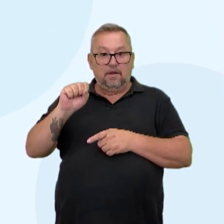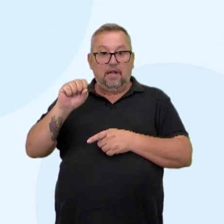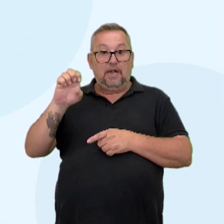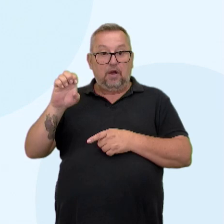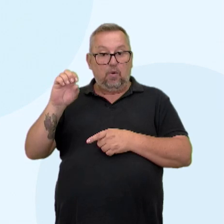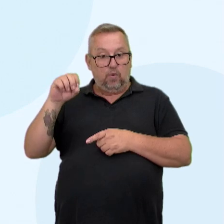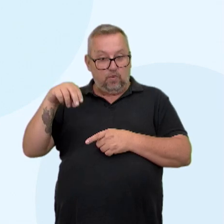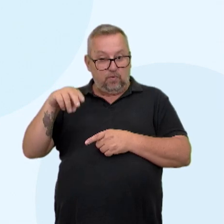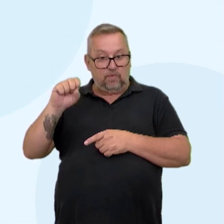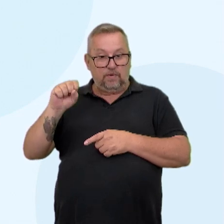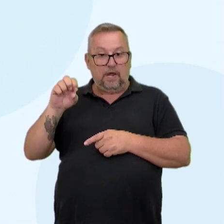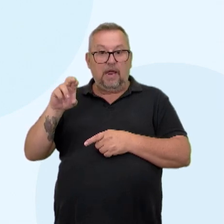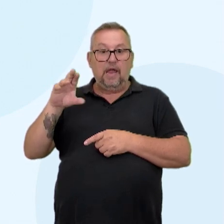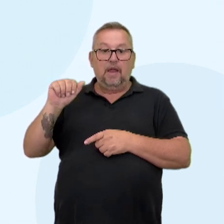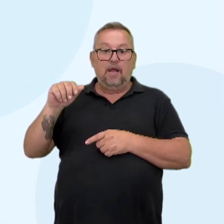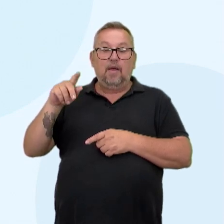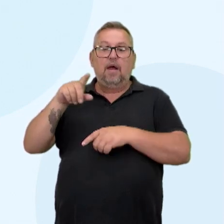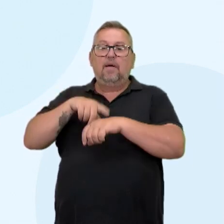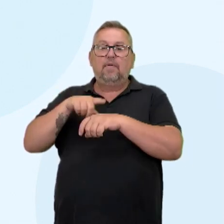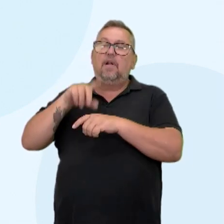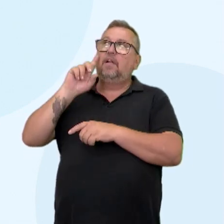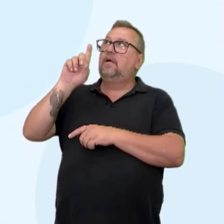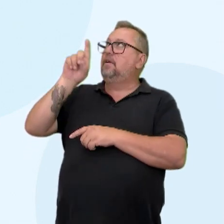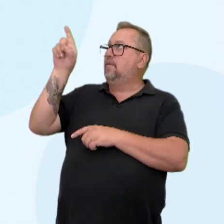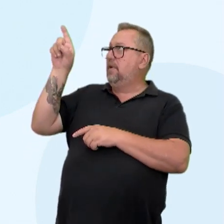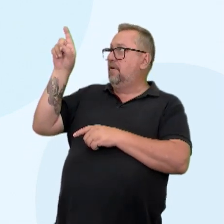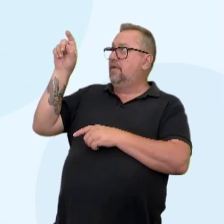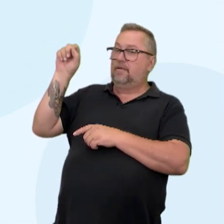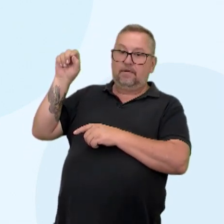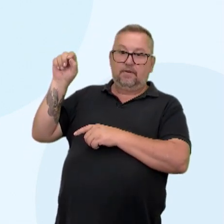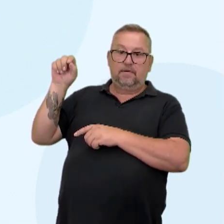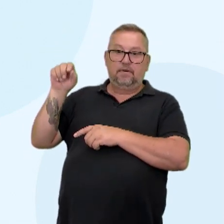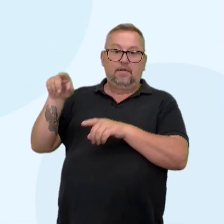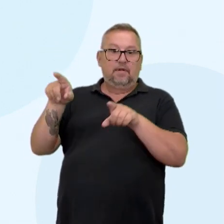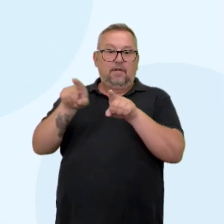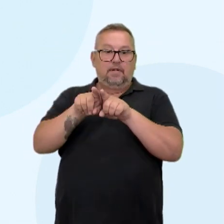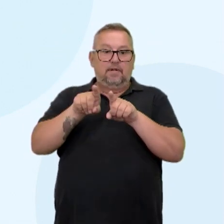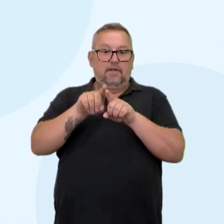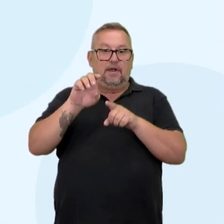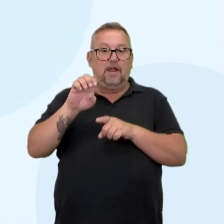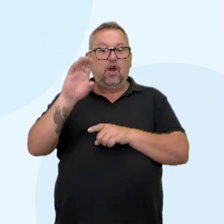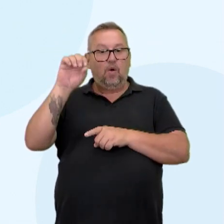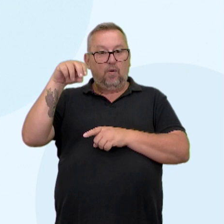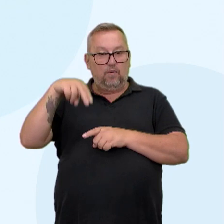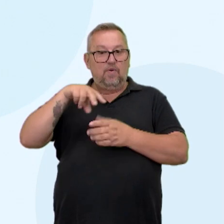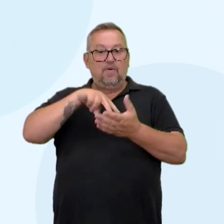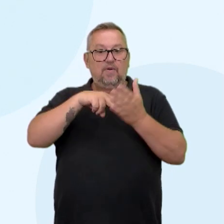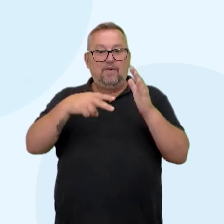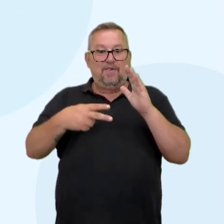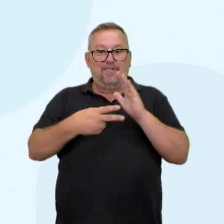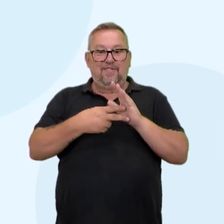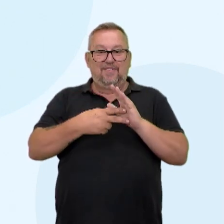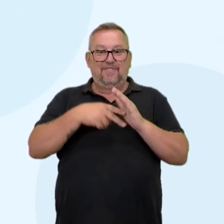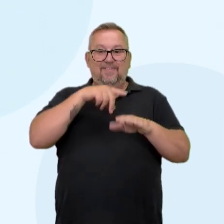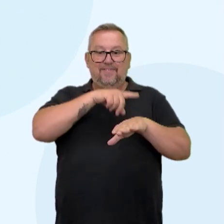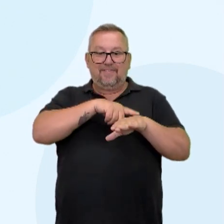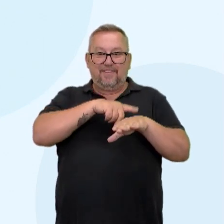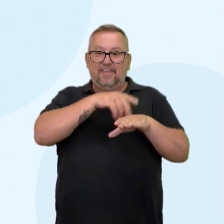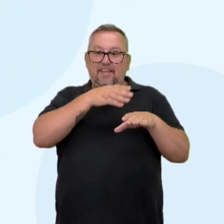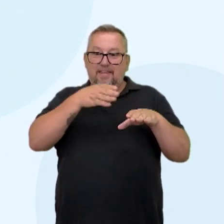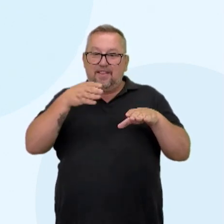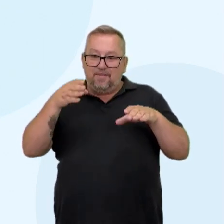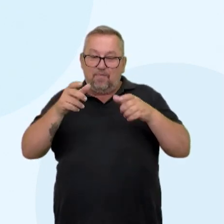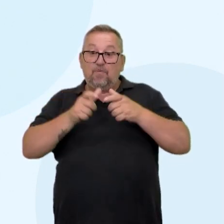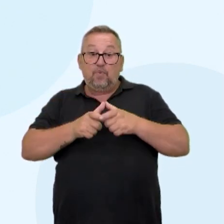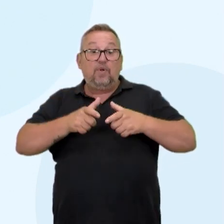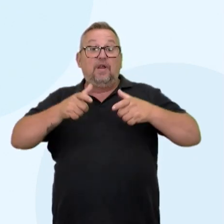cronoestratigráficas, éons, eras, períodos, épocas e idades. O éon, né, que a gente viu aí no desenvolvimento 2, significa aí um intervalo